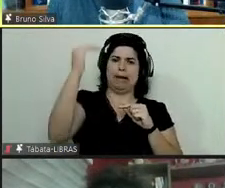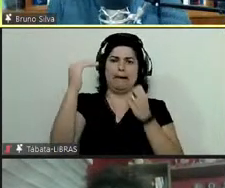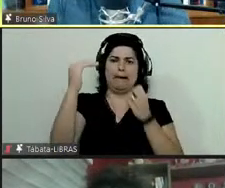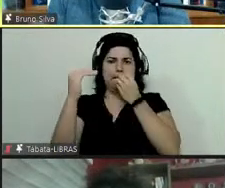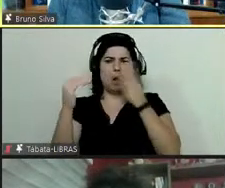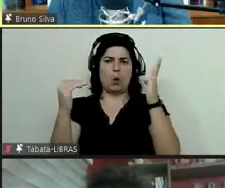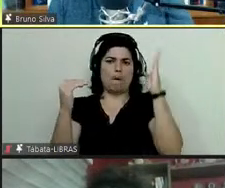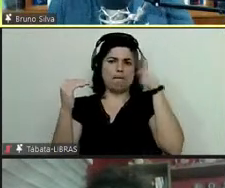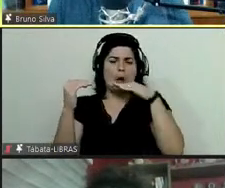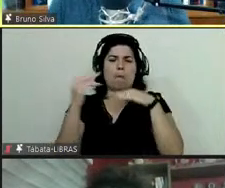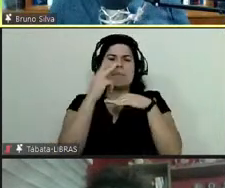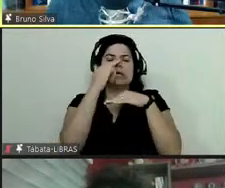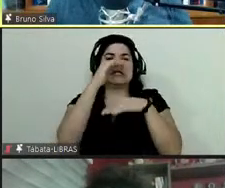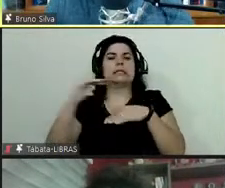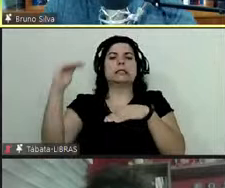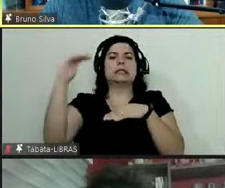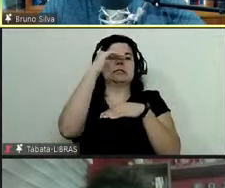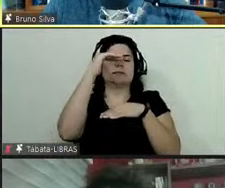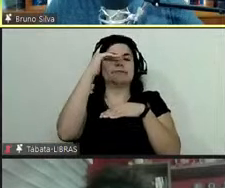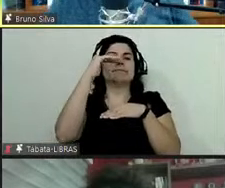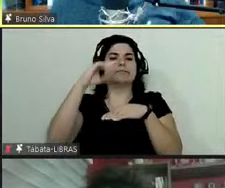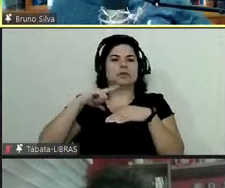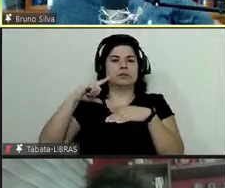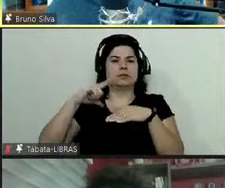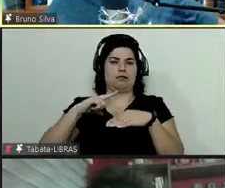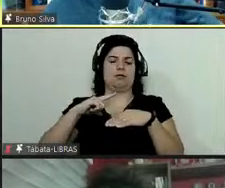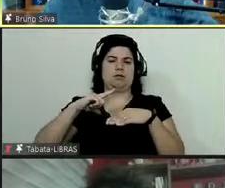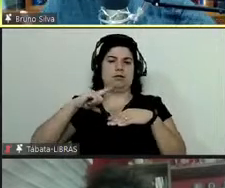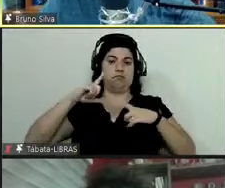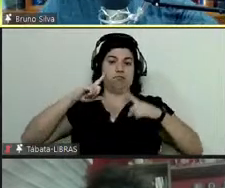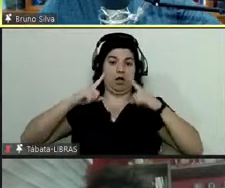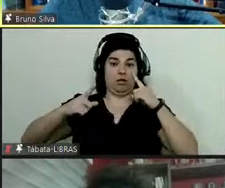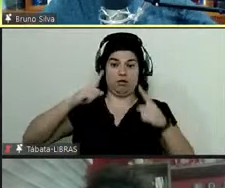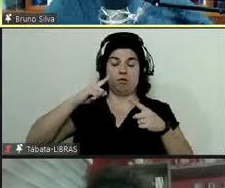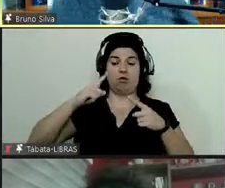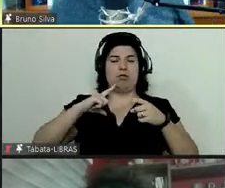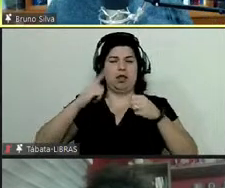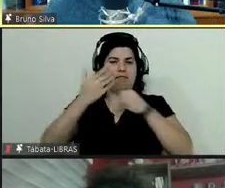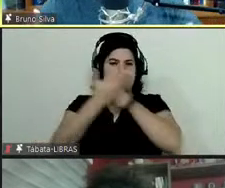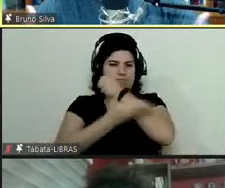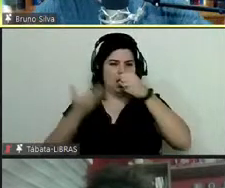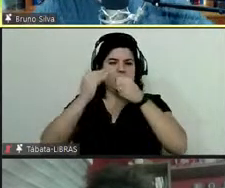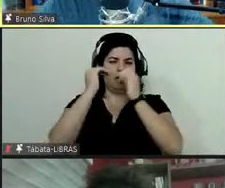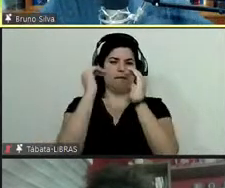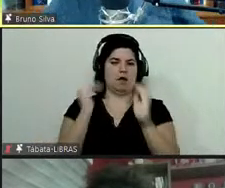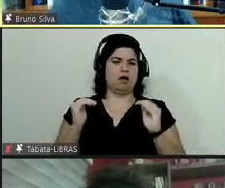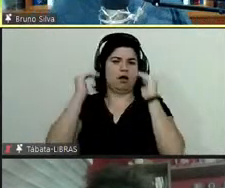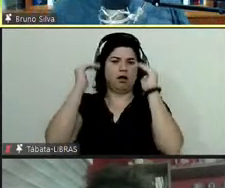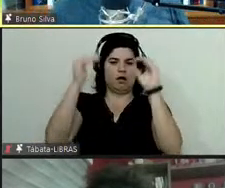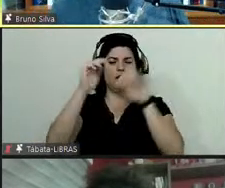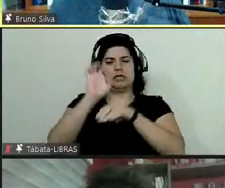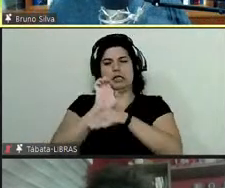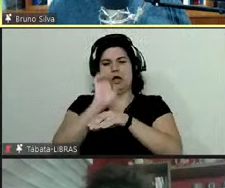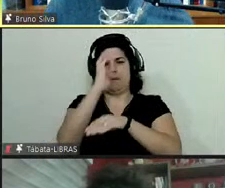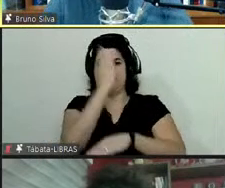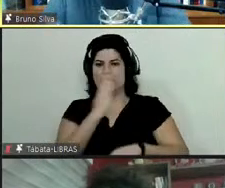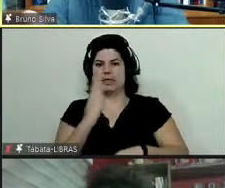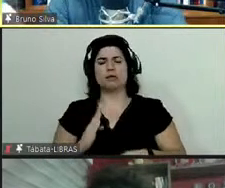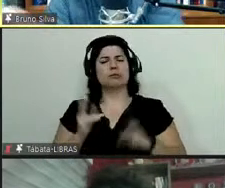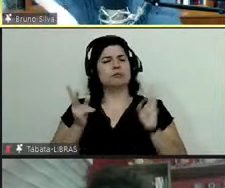é uma galera tá sempre na base ali da formação do Brasil na base da Constituição é do estado brasileiro